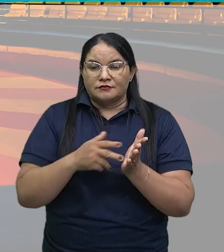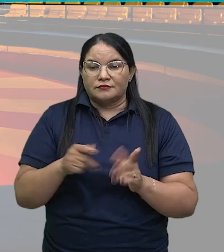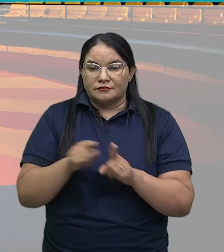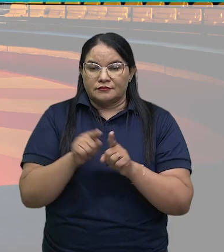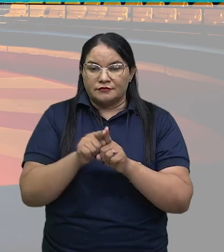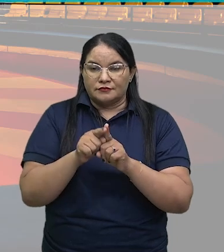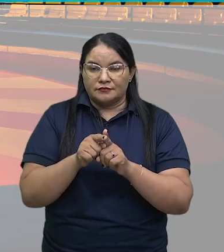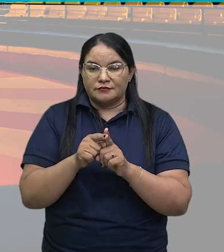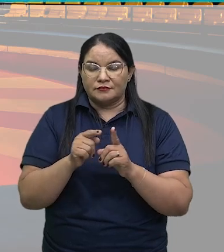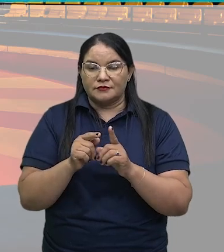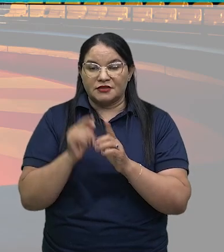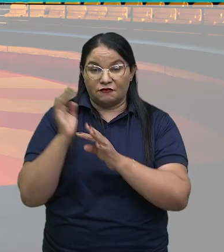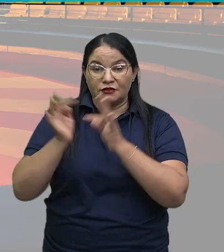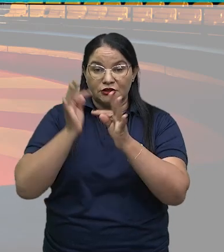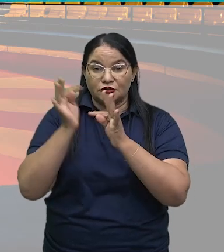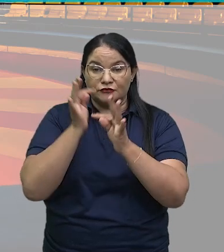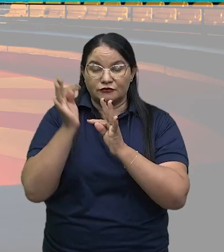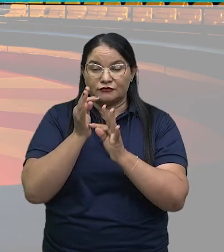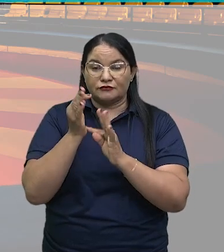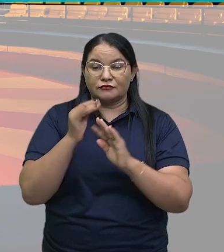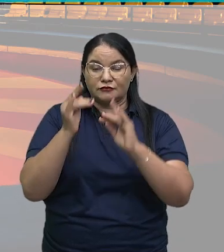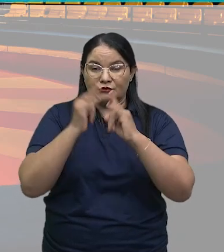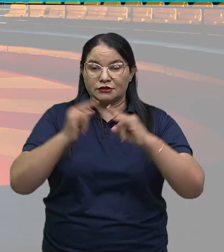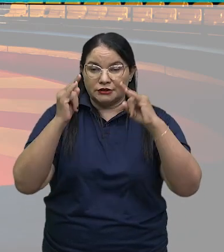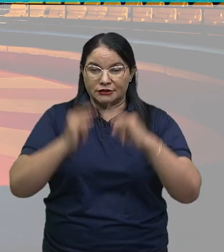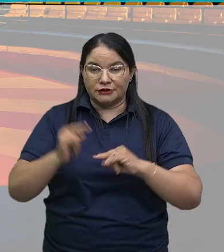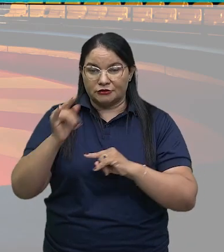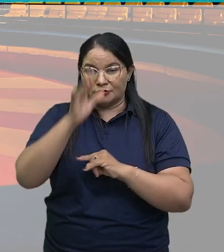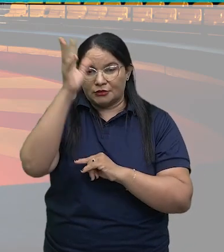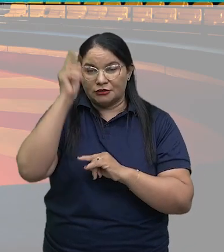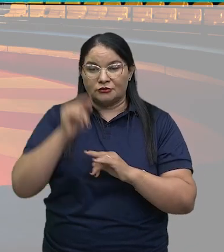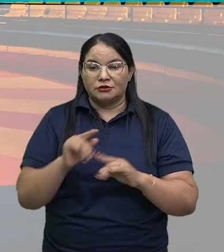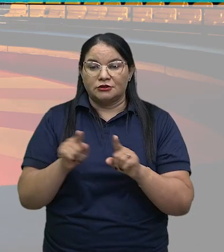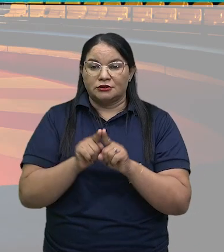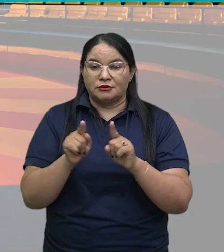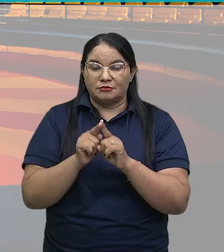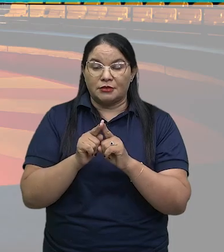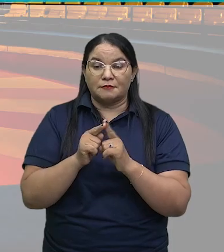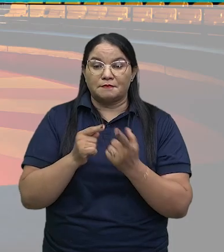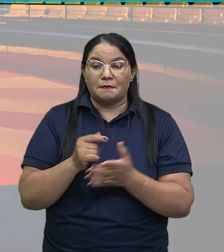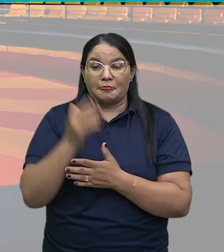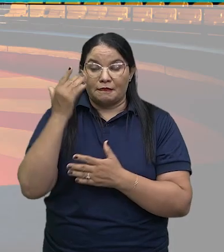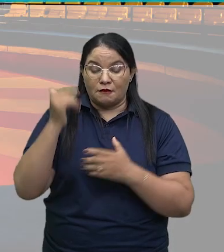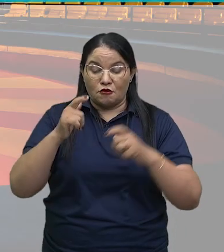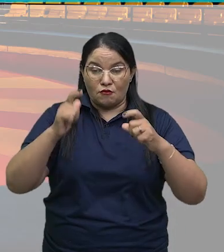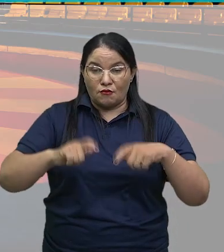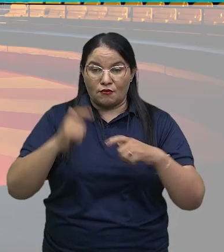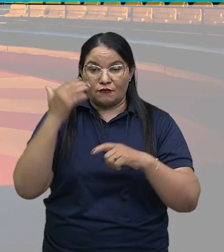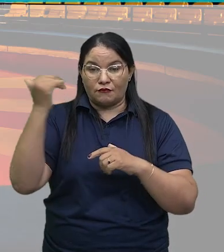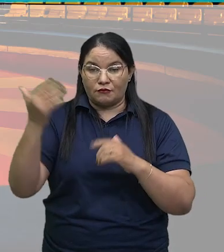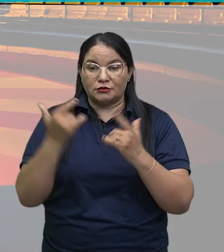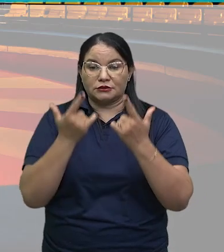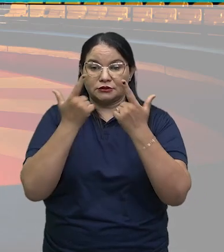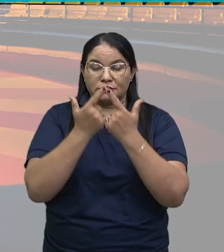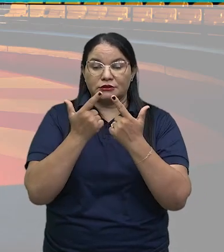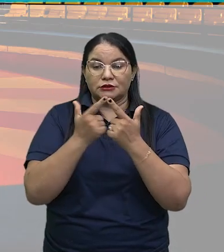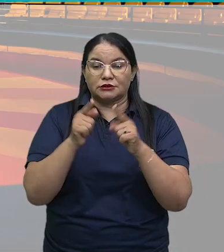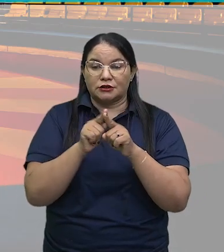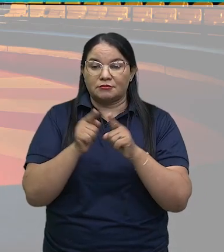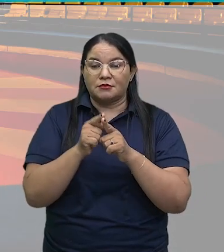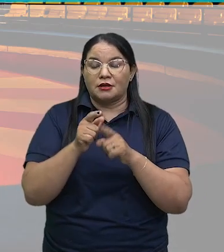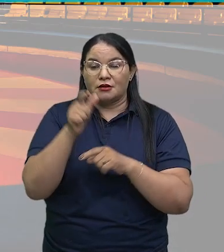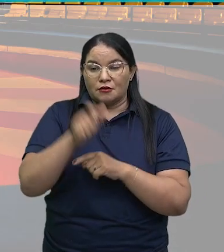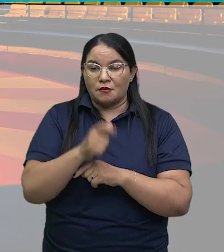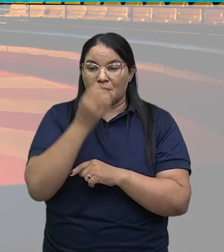de Circo no Amazonas, realizado em locais icônicos como o Teatro Amazonas, destaca a relevância da